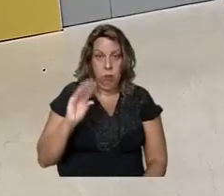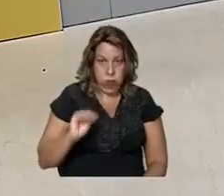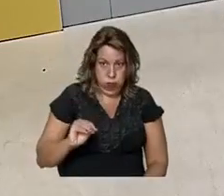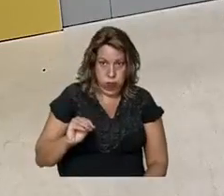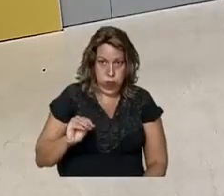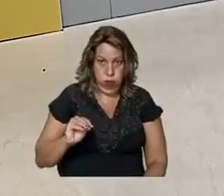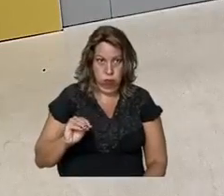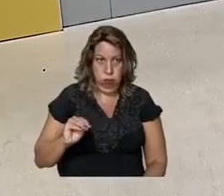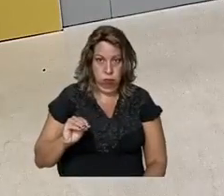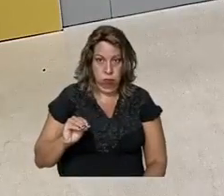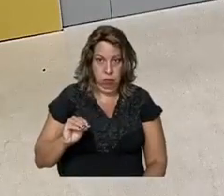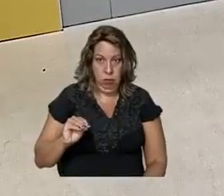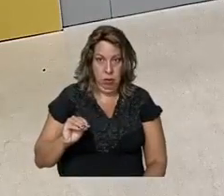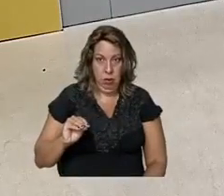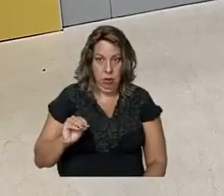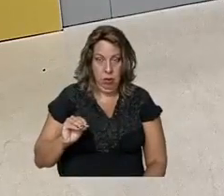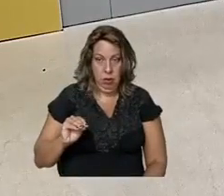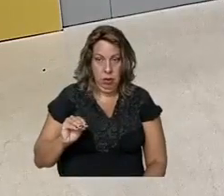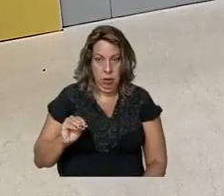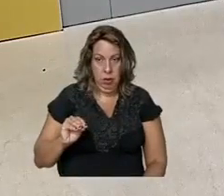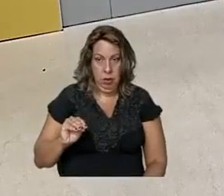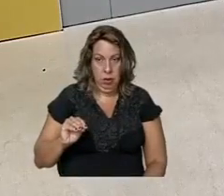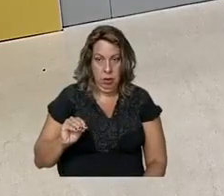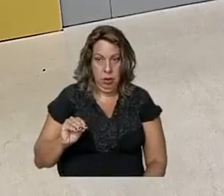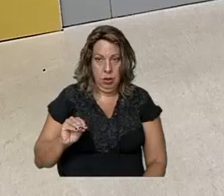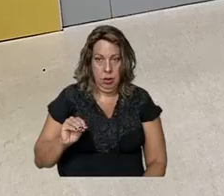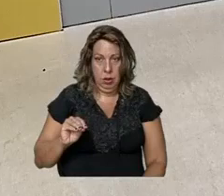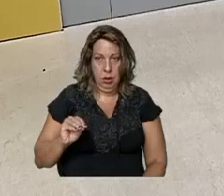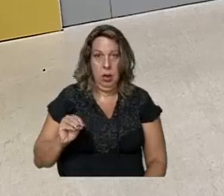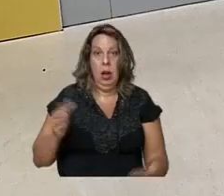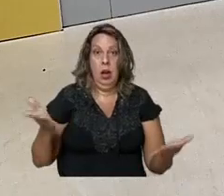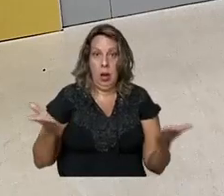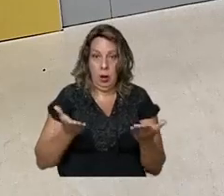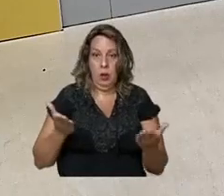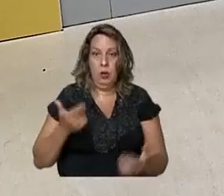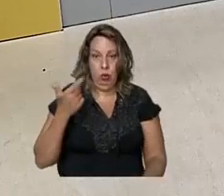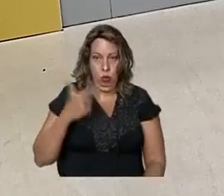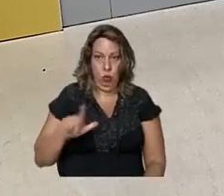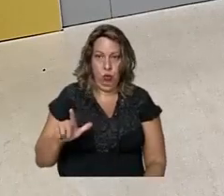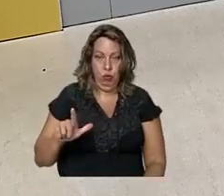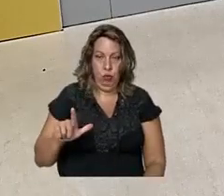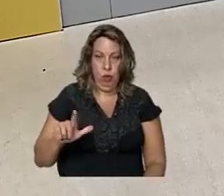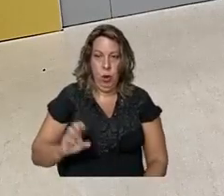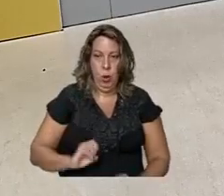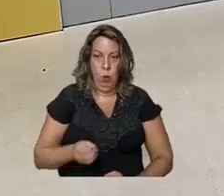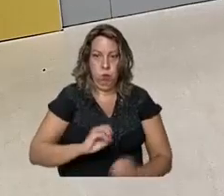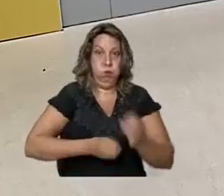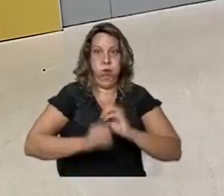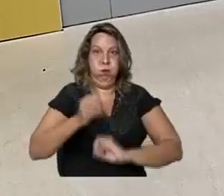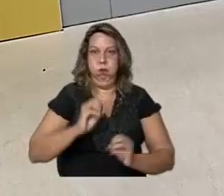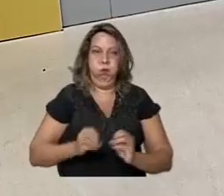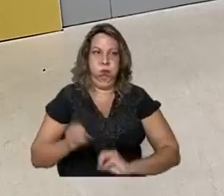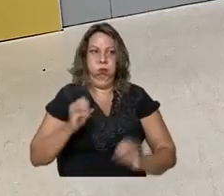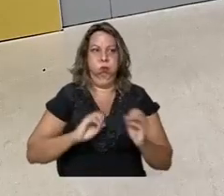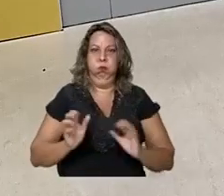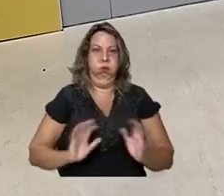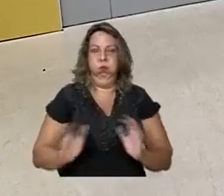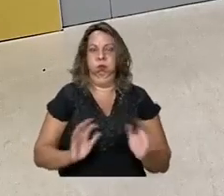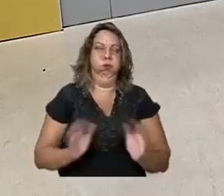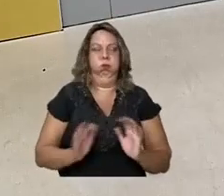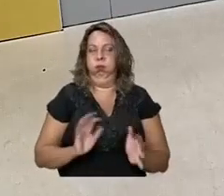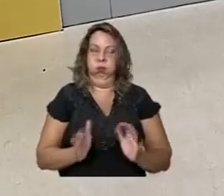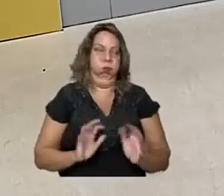aquela mexidinha. Ah, não, soltaram. Agora vai. Pode ligar. Pode ligar que agora elas resolveram se mexer.